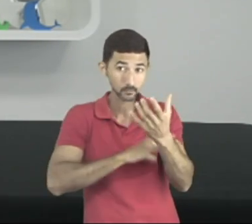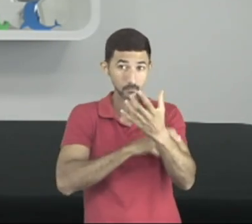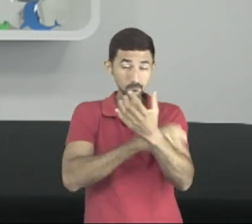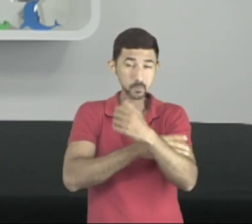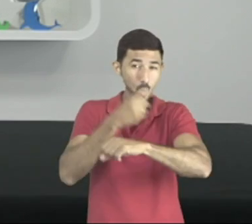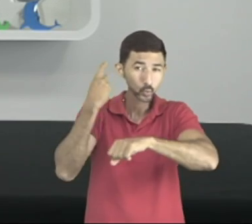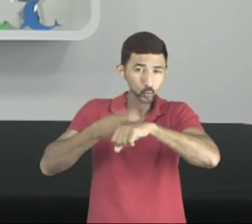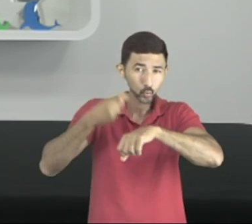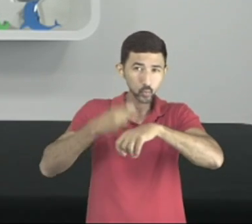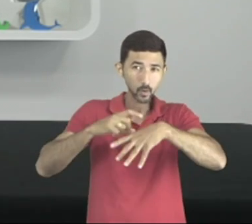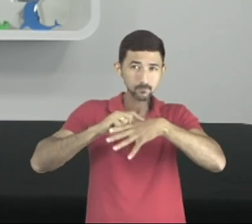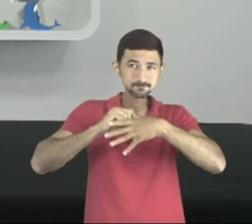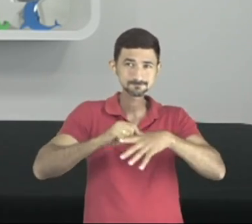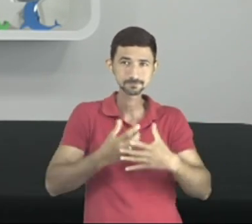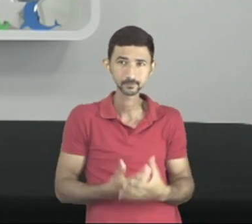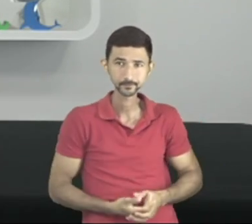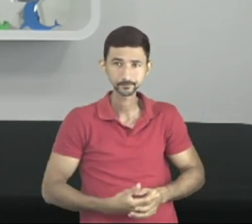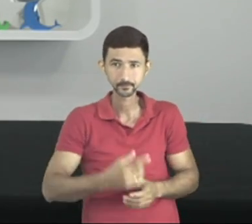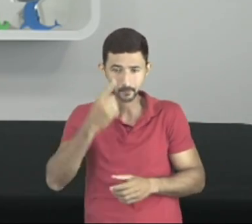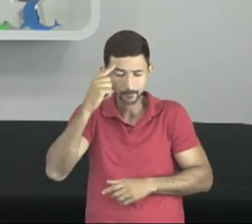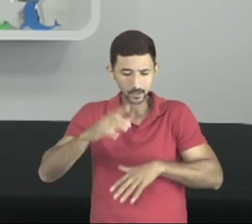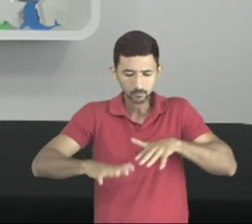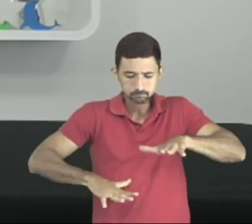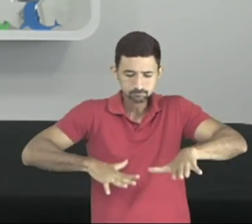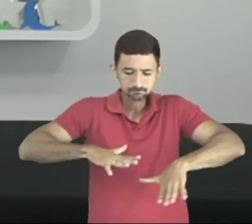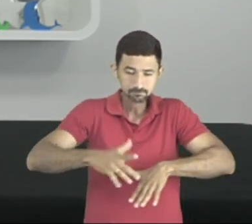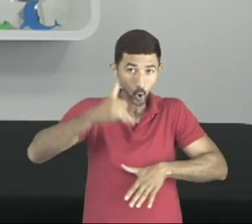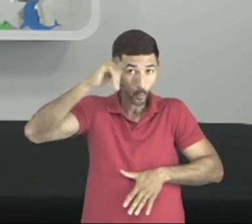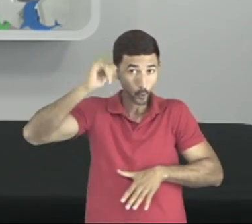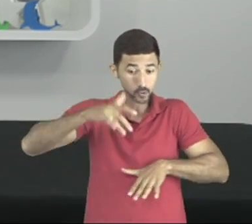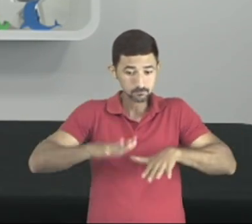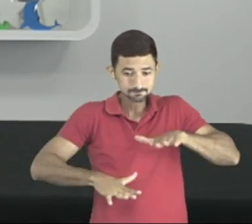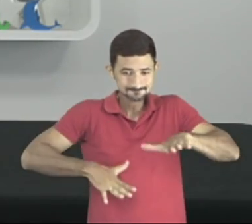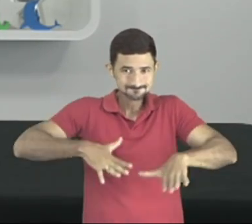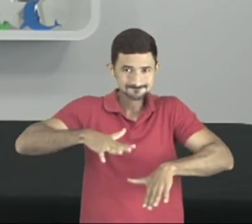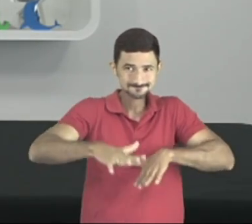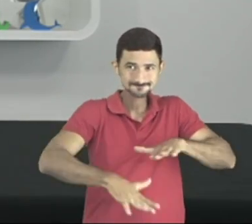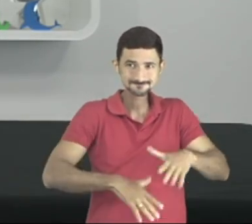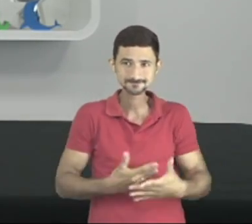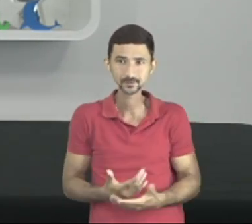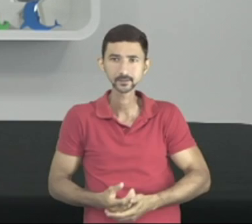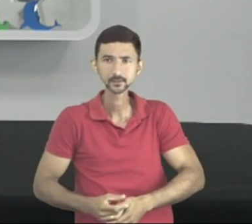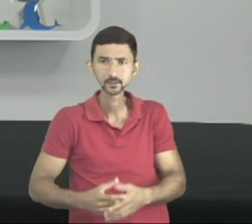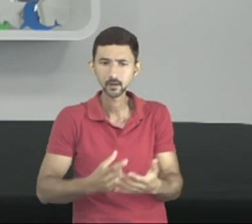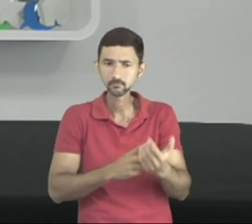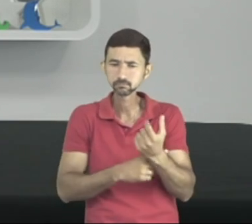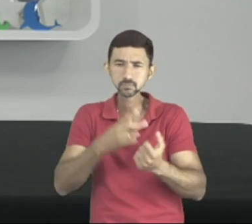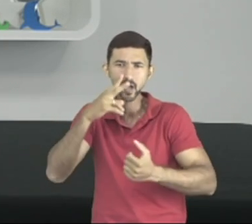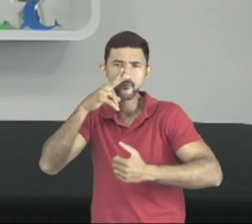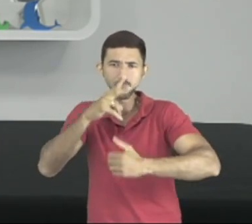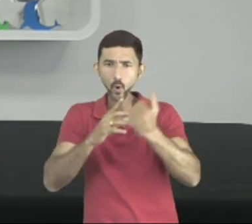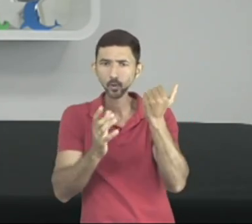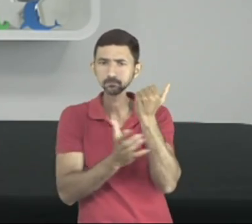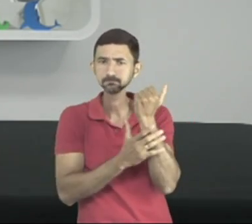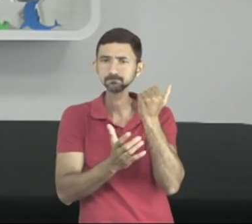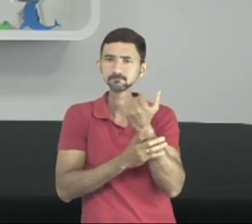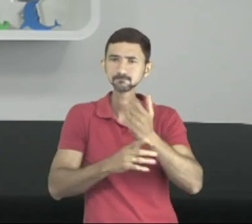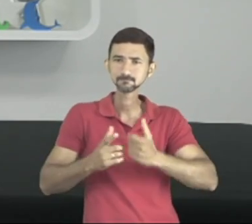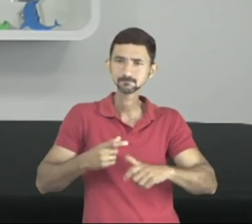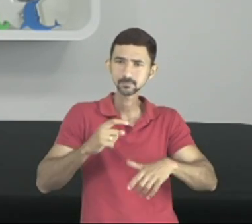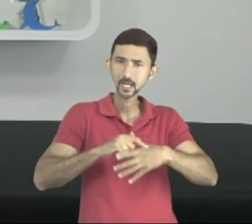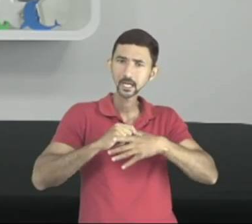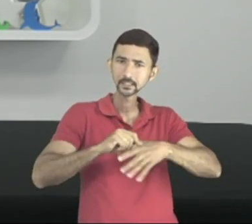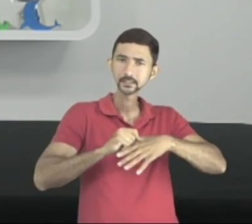é duro. Imagina o boi se deslocando, é um peso absurdo para ele carregar. Então o boi tem um músculo muito desenvolvido, é uma carne